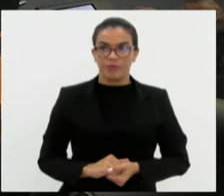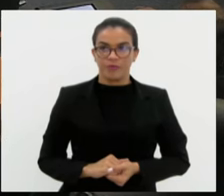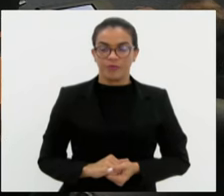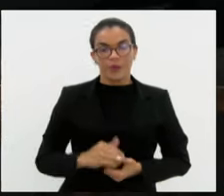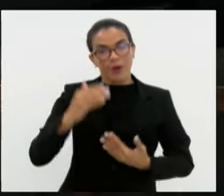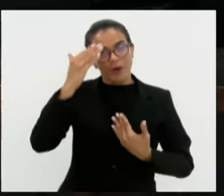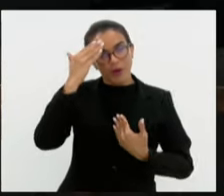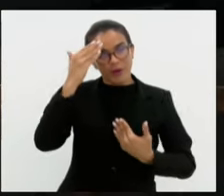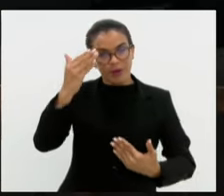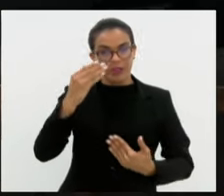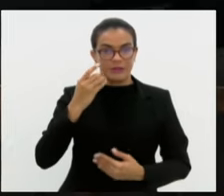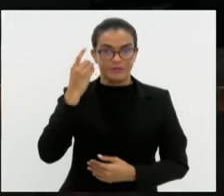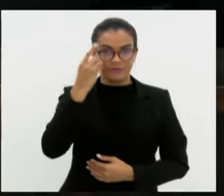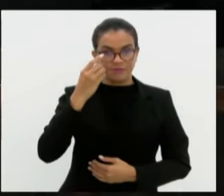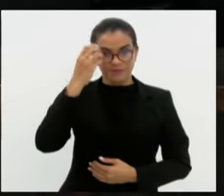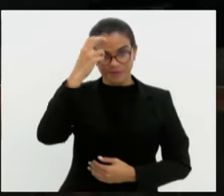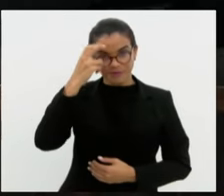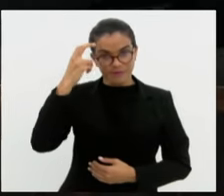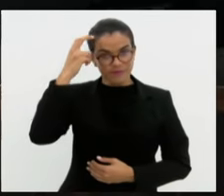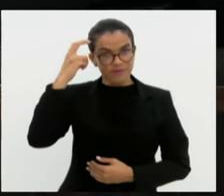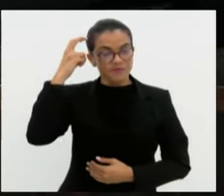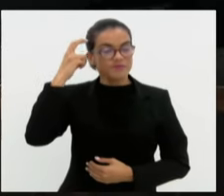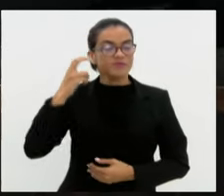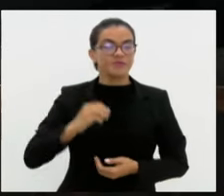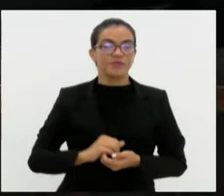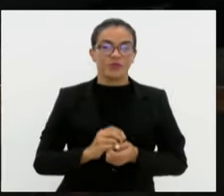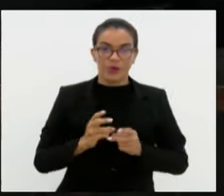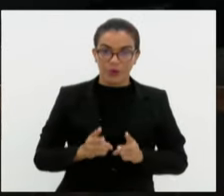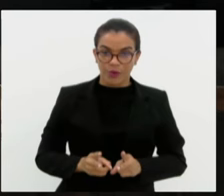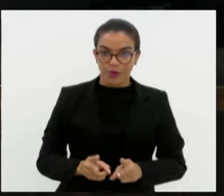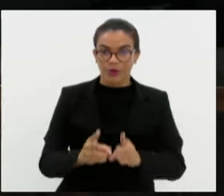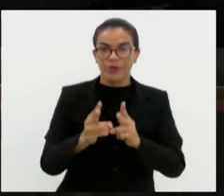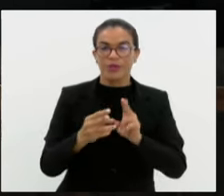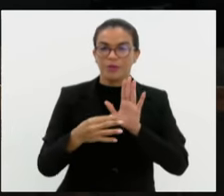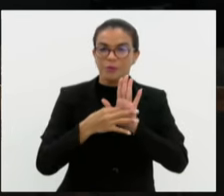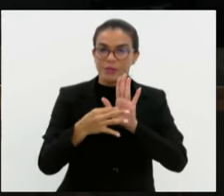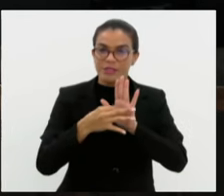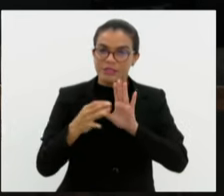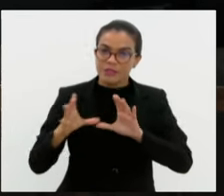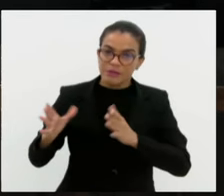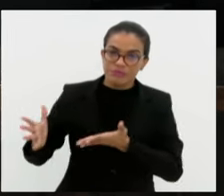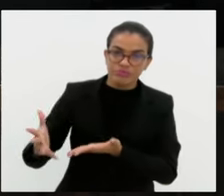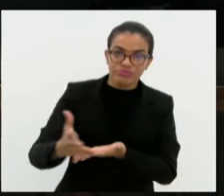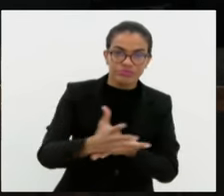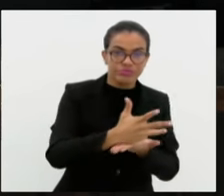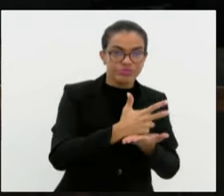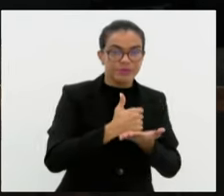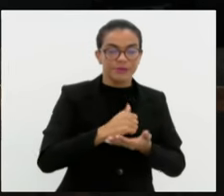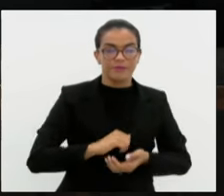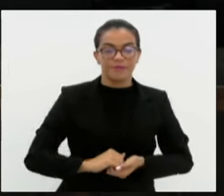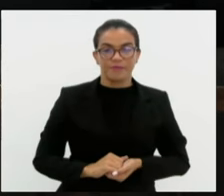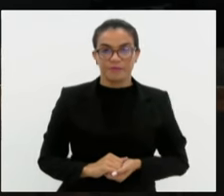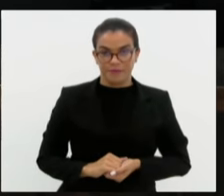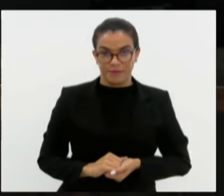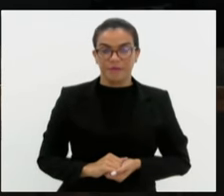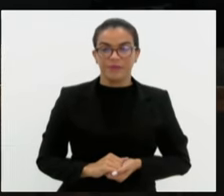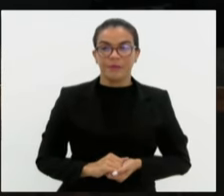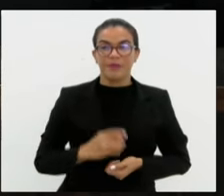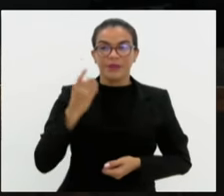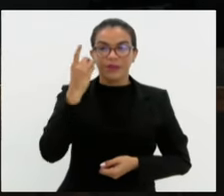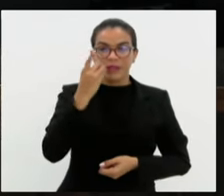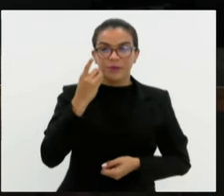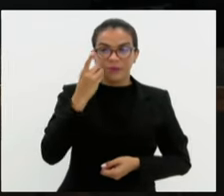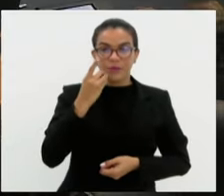Muito obrigado, deputada Verônica Lima. Continuando colhendo os pareceres, deputado doutor Serginho, por